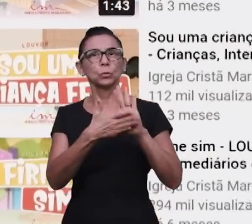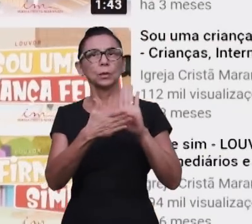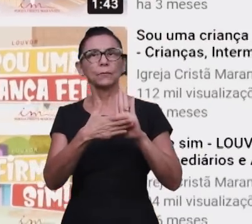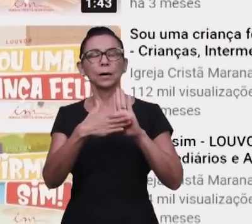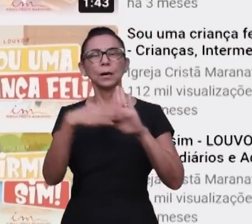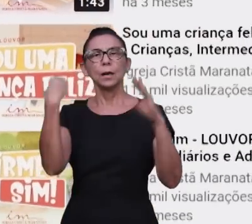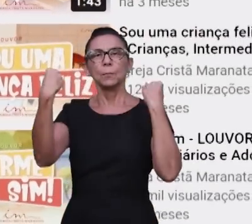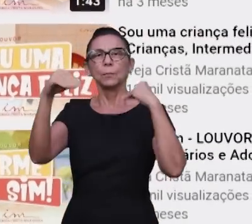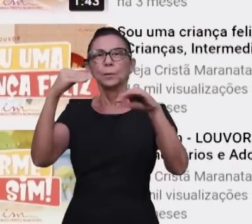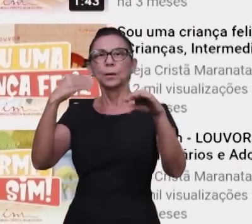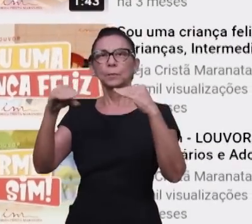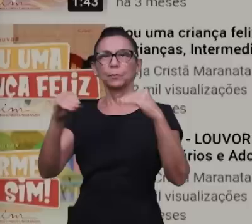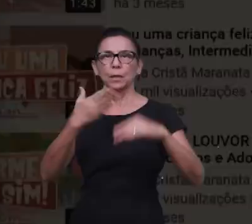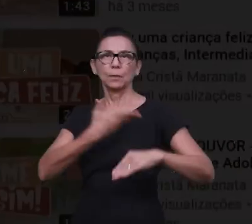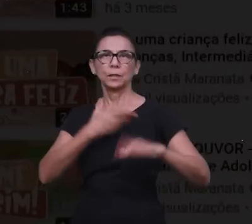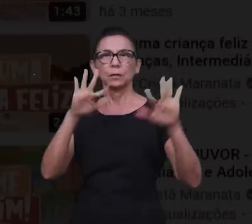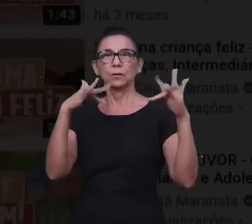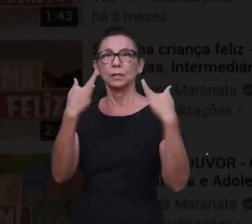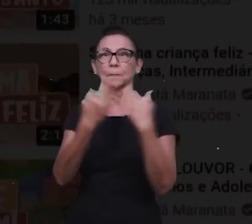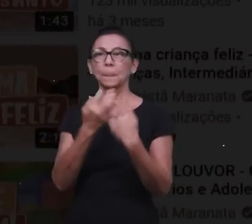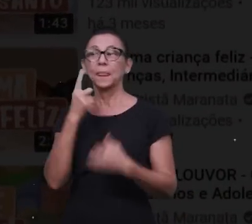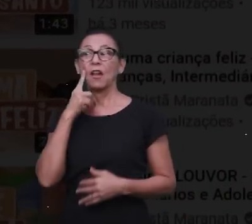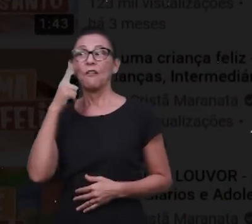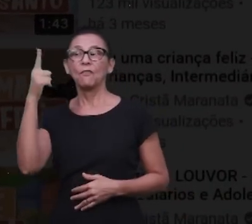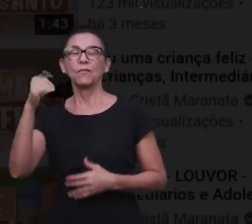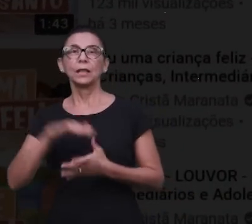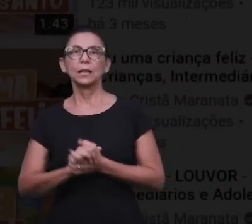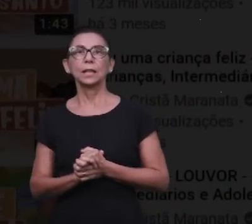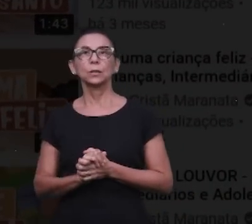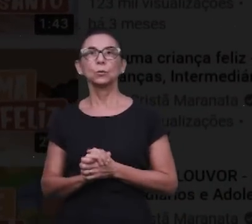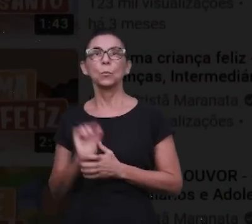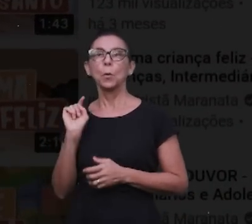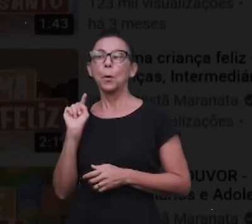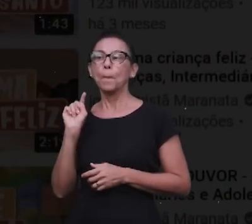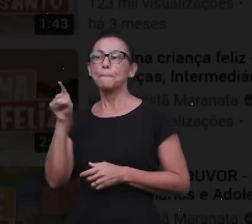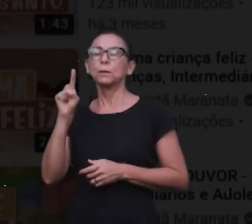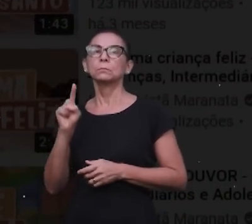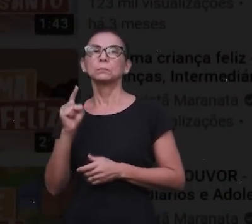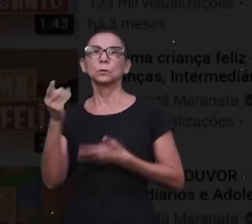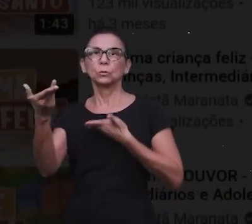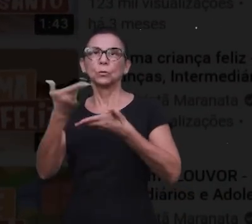ou amigo, é só clicar no botão compartilhar e depois em copiar